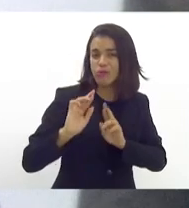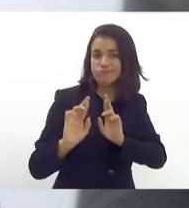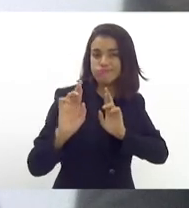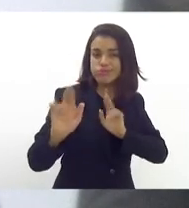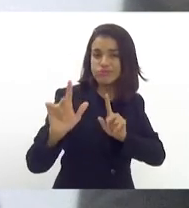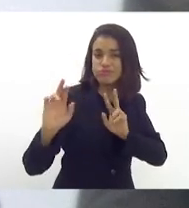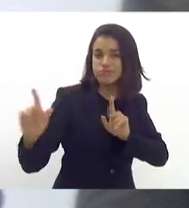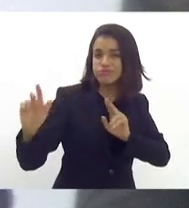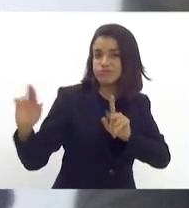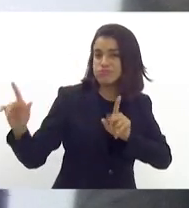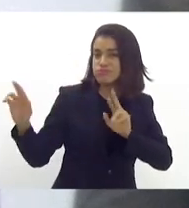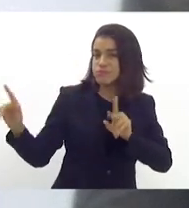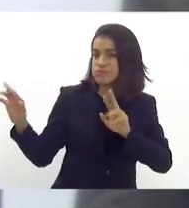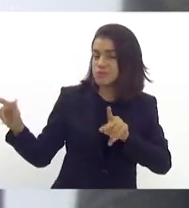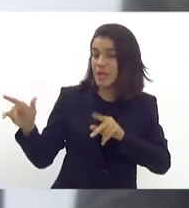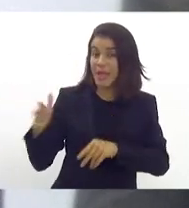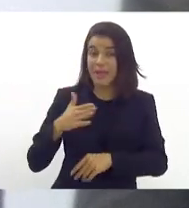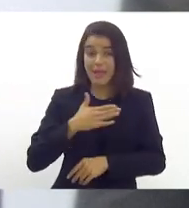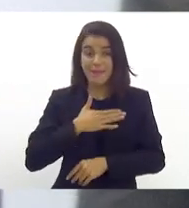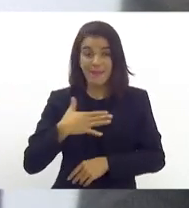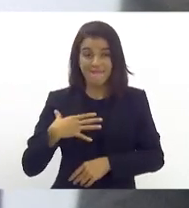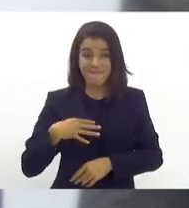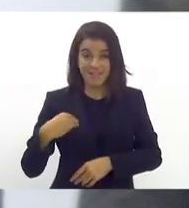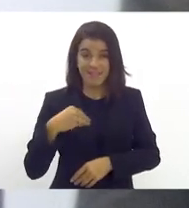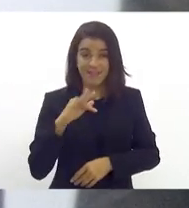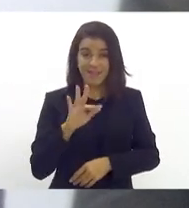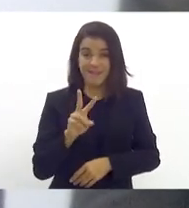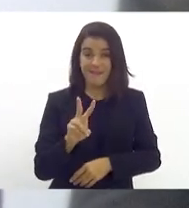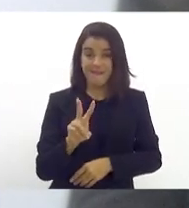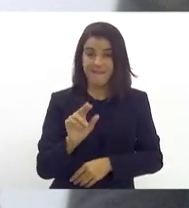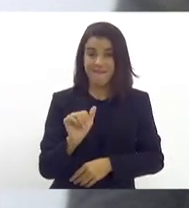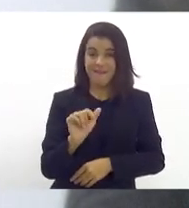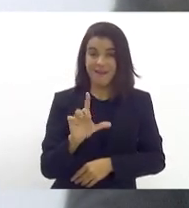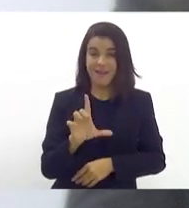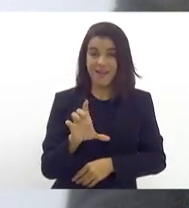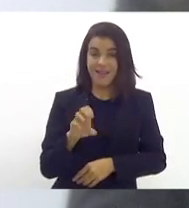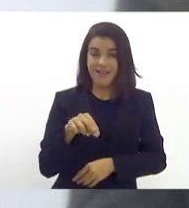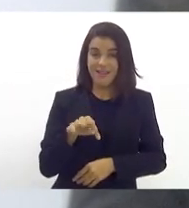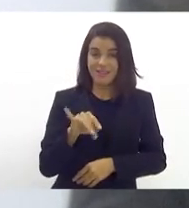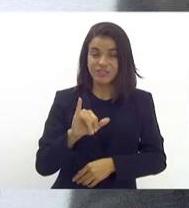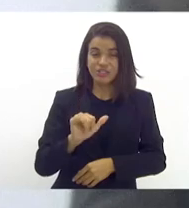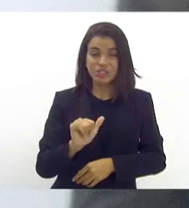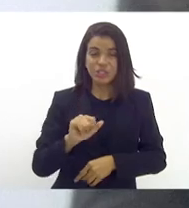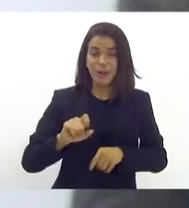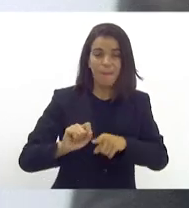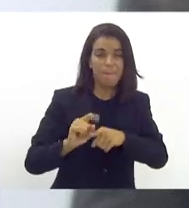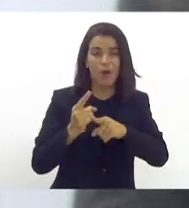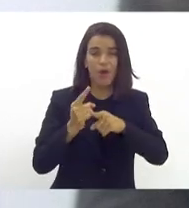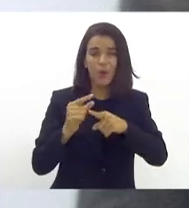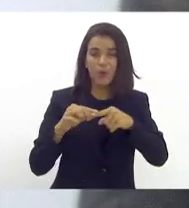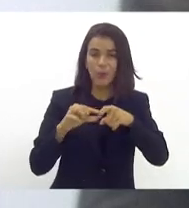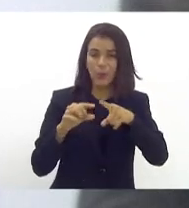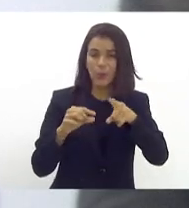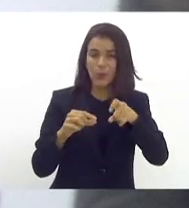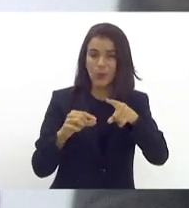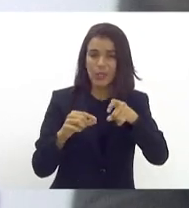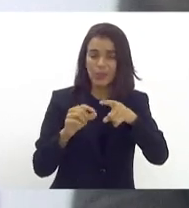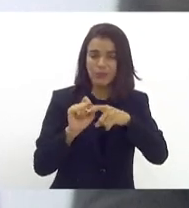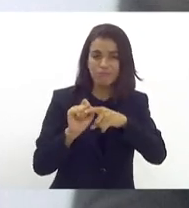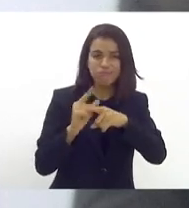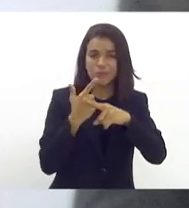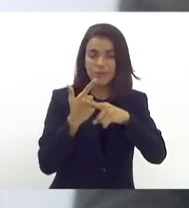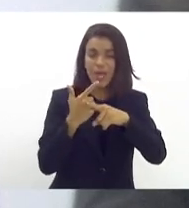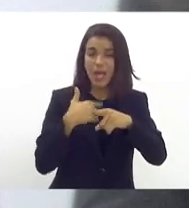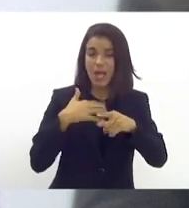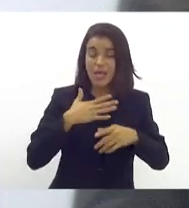dor quando a minha filha Valentina quebrou o dedo e eu não estava com ela a